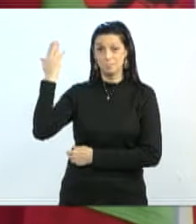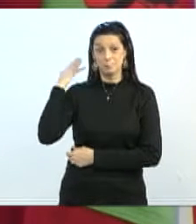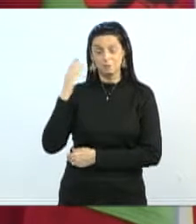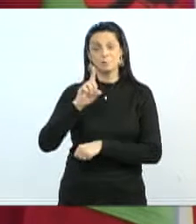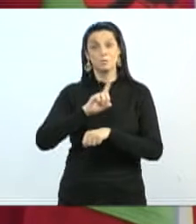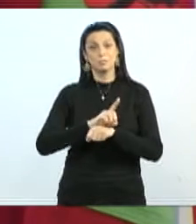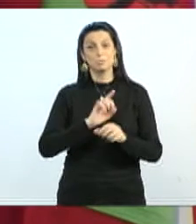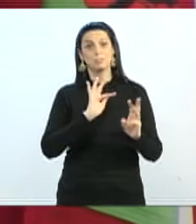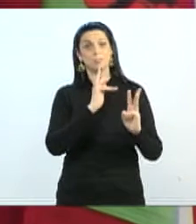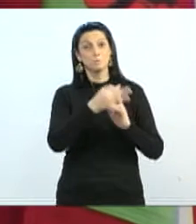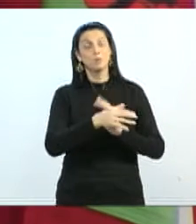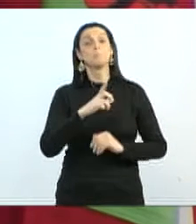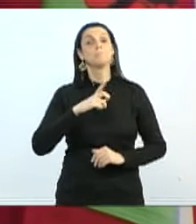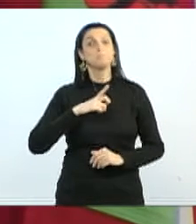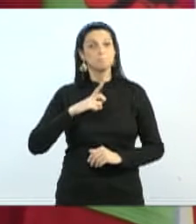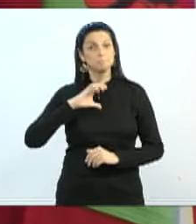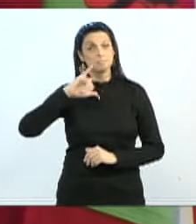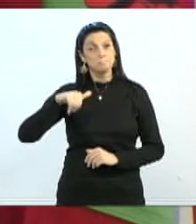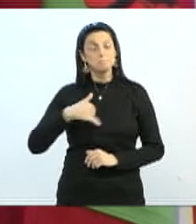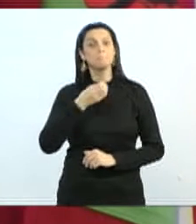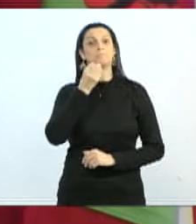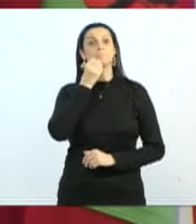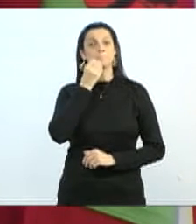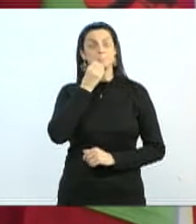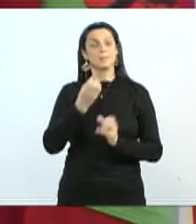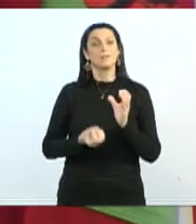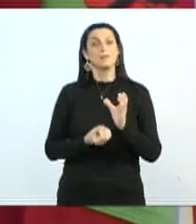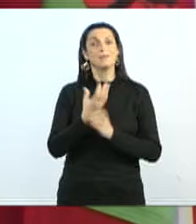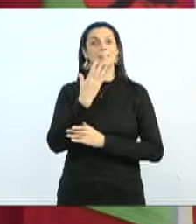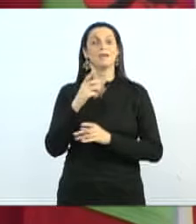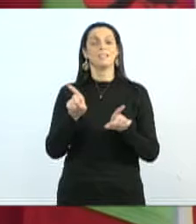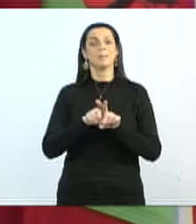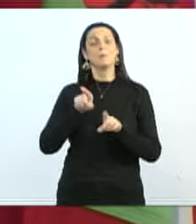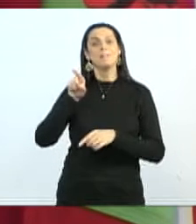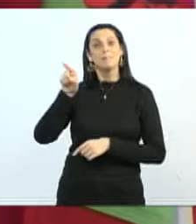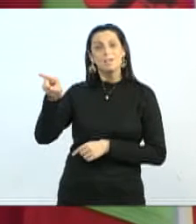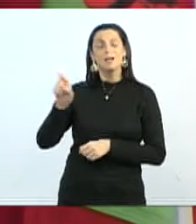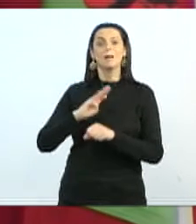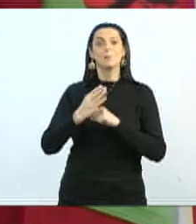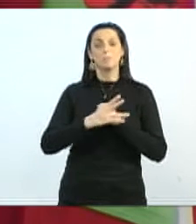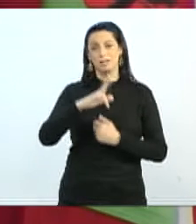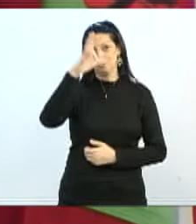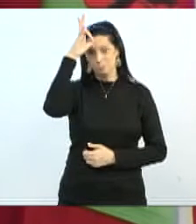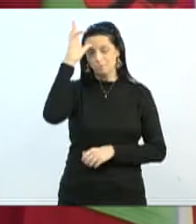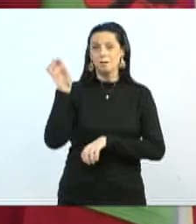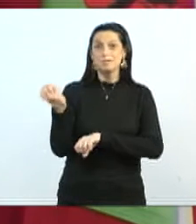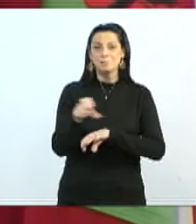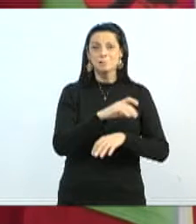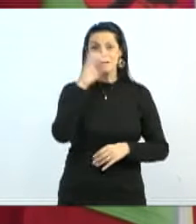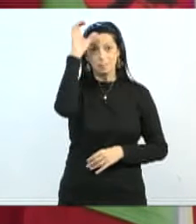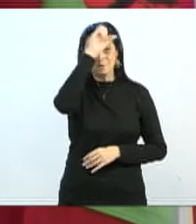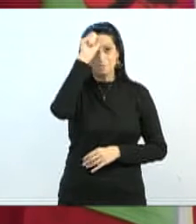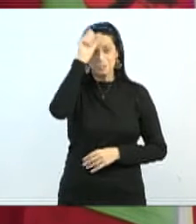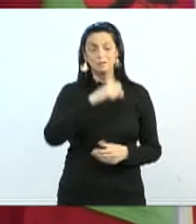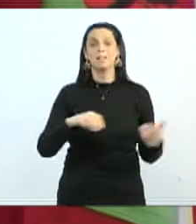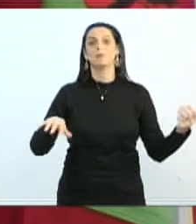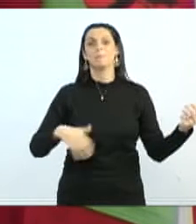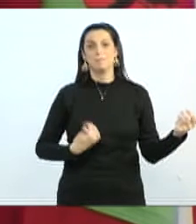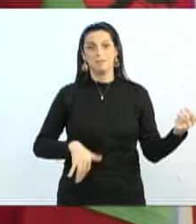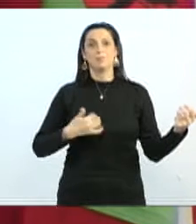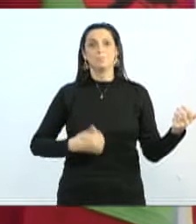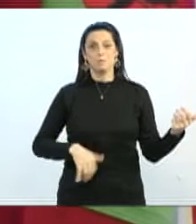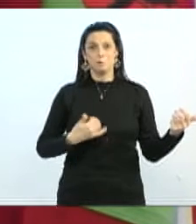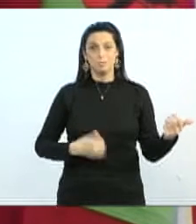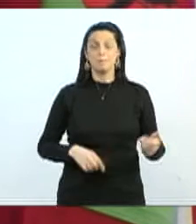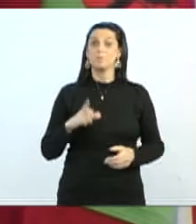tive a oportunidade de implantar, que não tinha ainda na Vila Itopava, as aulas de violão. Então, também participou